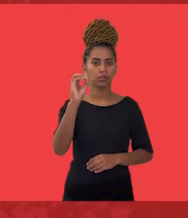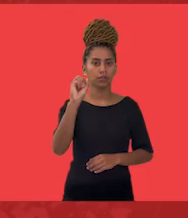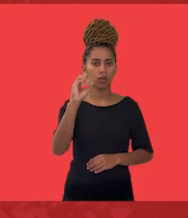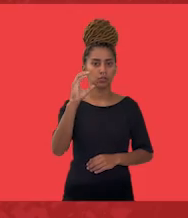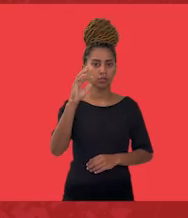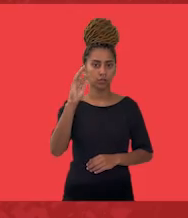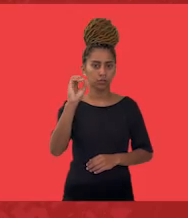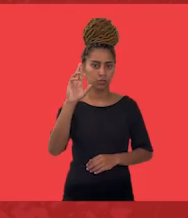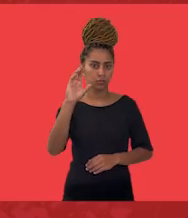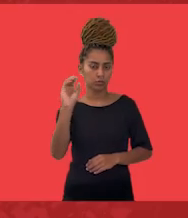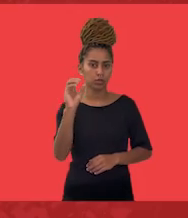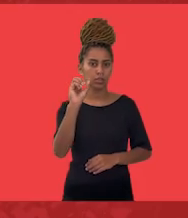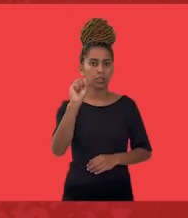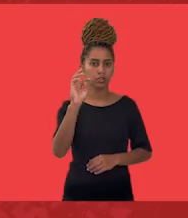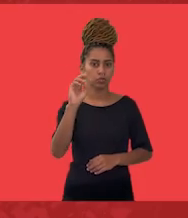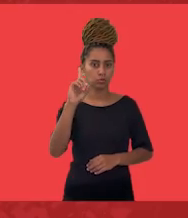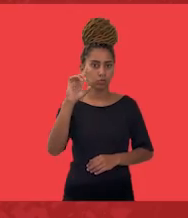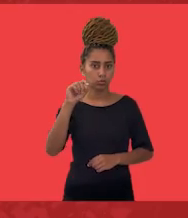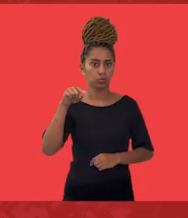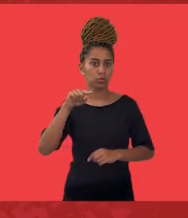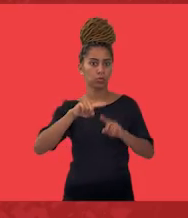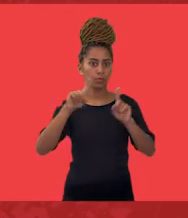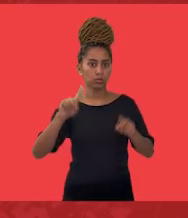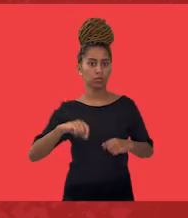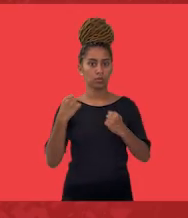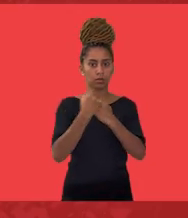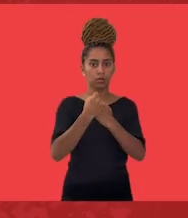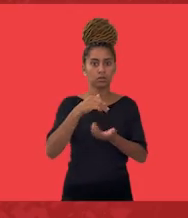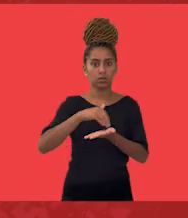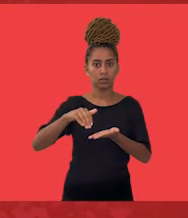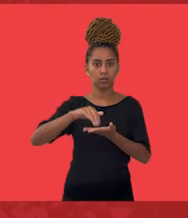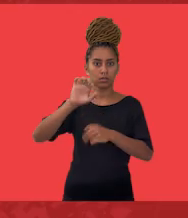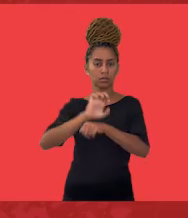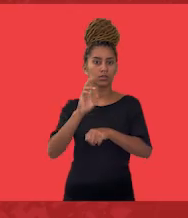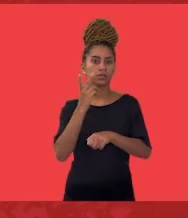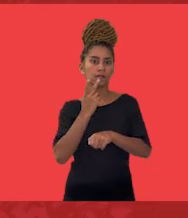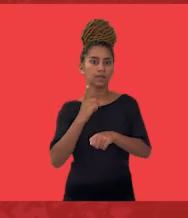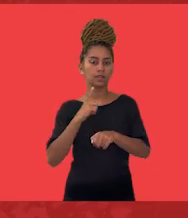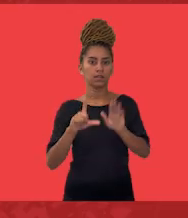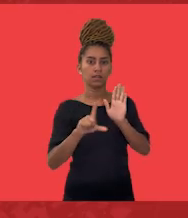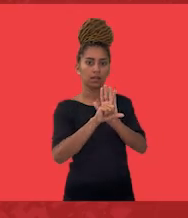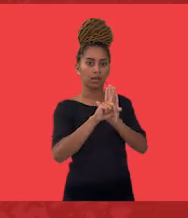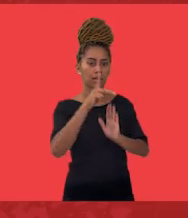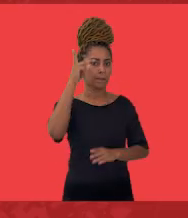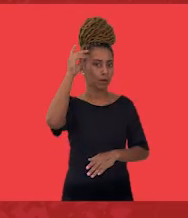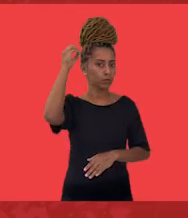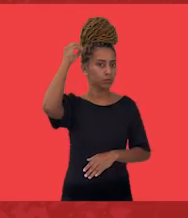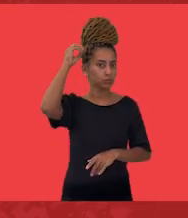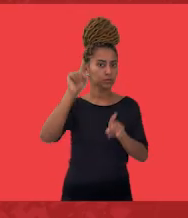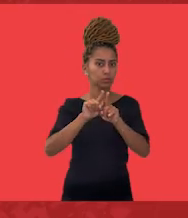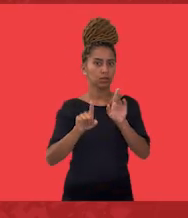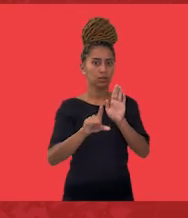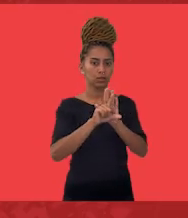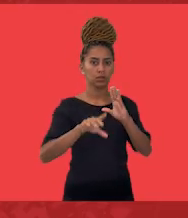áudio, Caixa de Fósforo Estúdio. Este projeto é apoiado pela Secretaria da Cultura do Estado